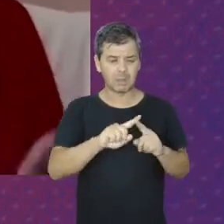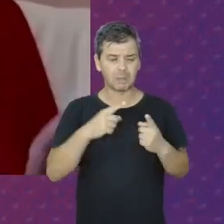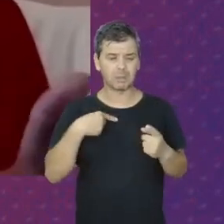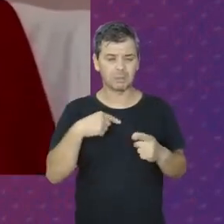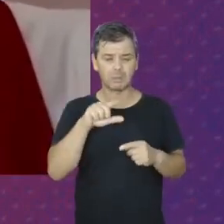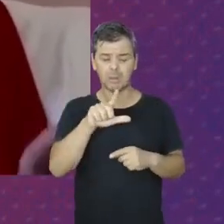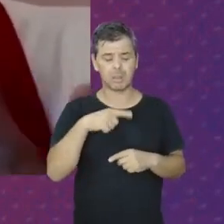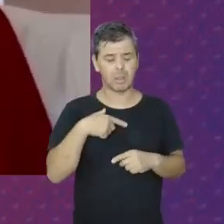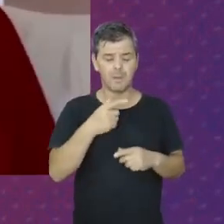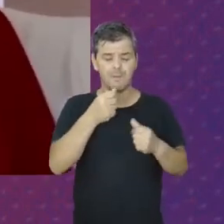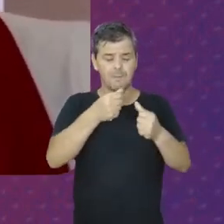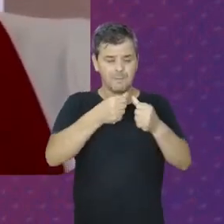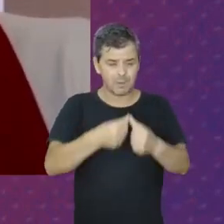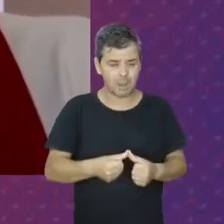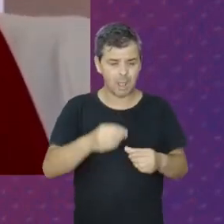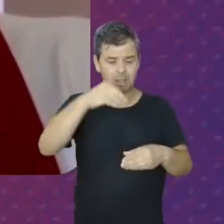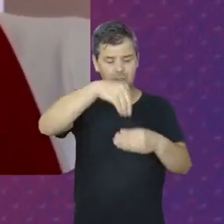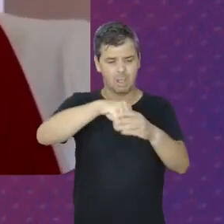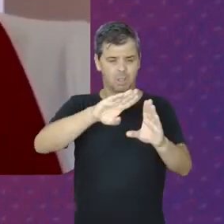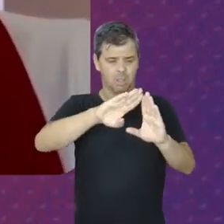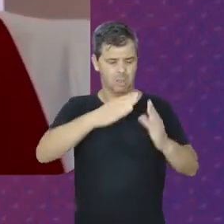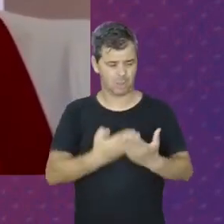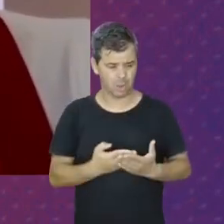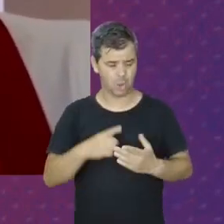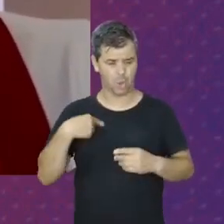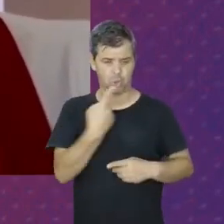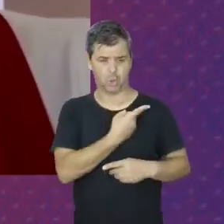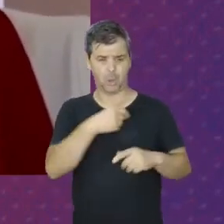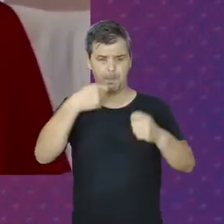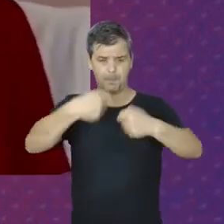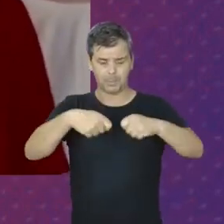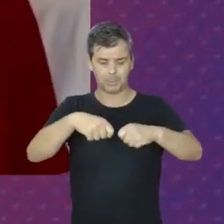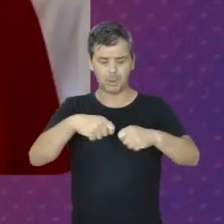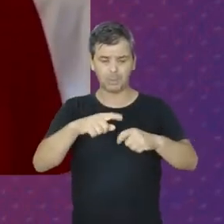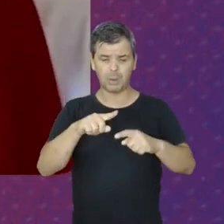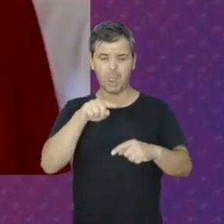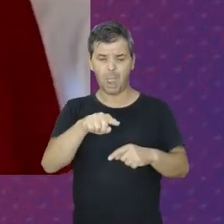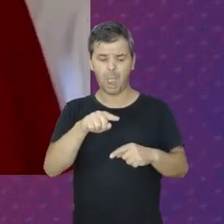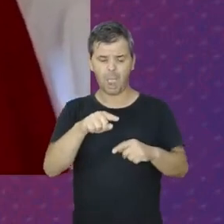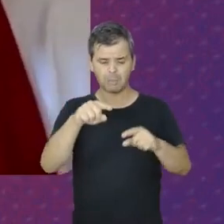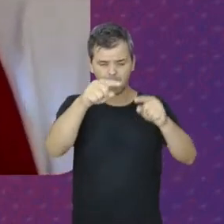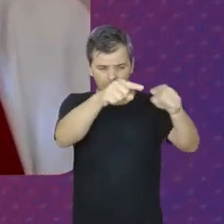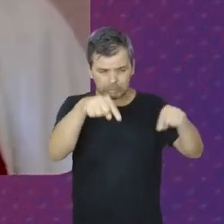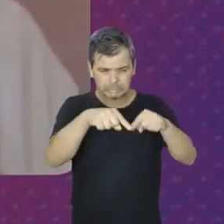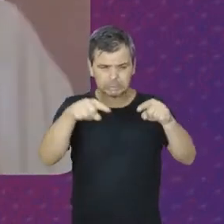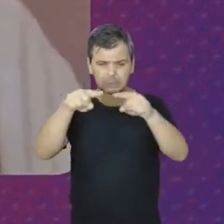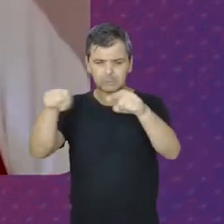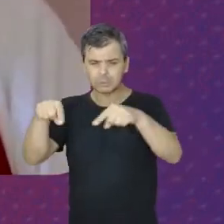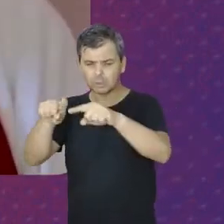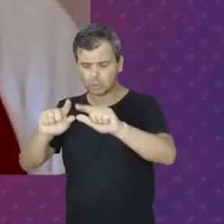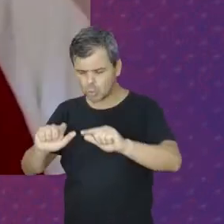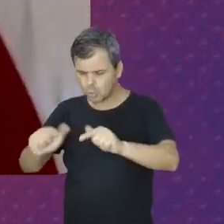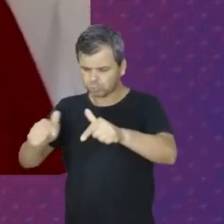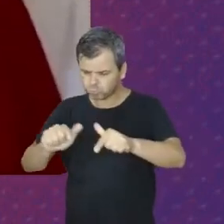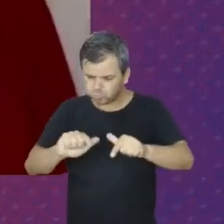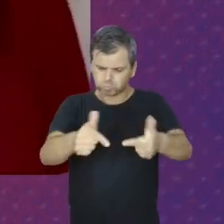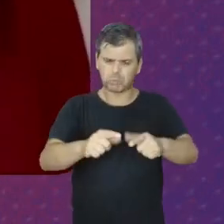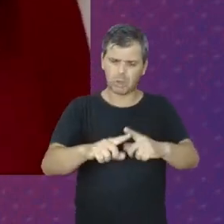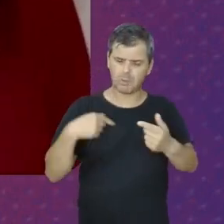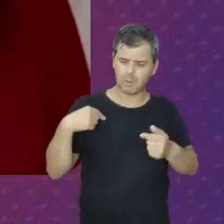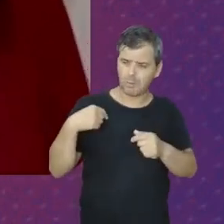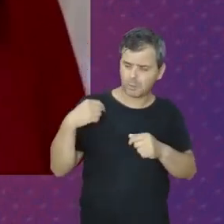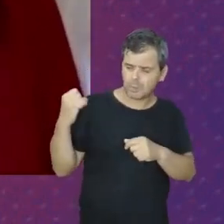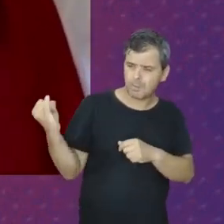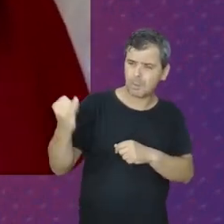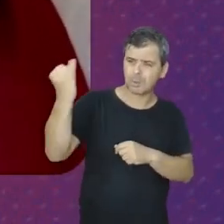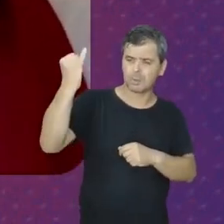deles não ficarem dentro das escolas. Nós precisamos fazer isso. Essa é uma demarcação de uma luta, de uma força muito